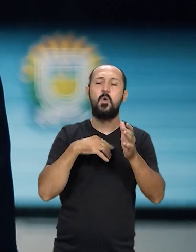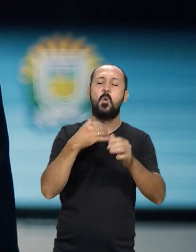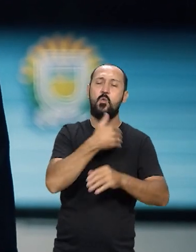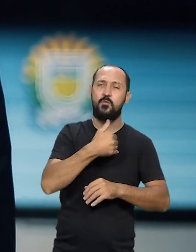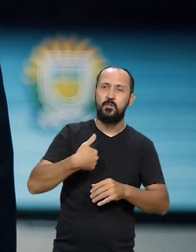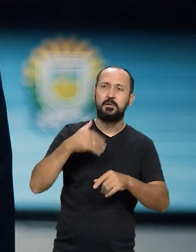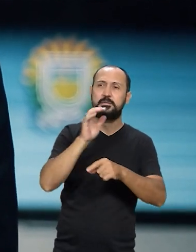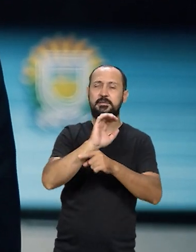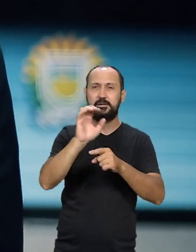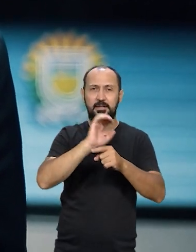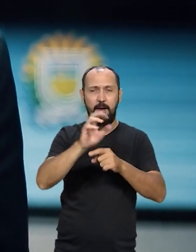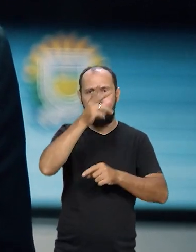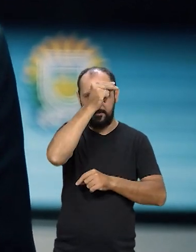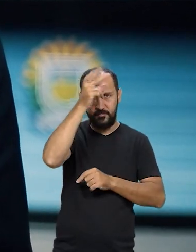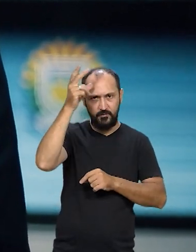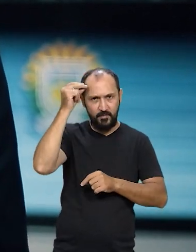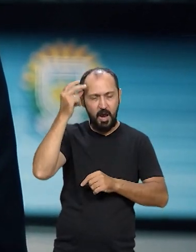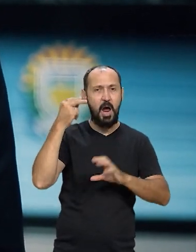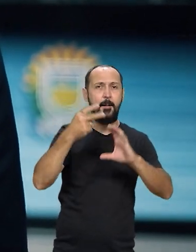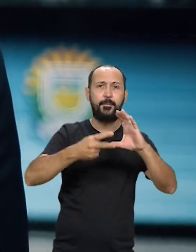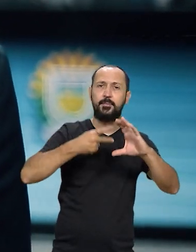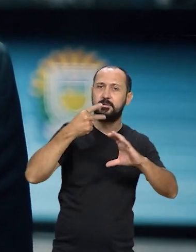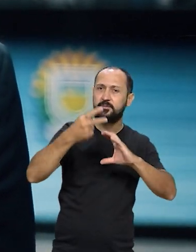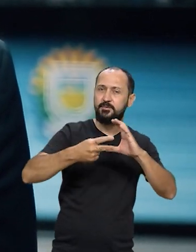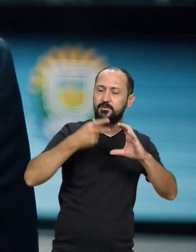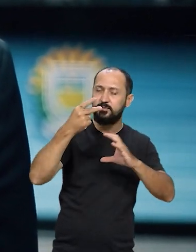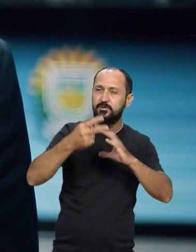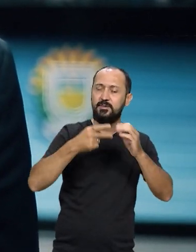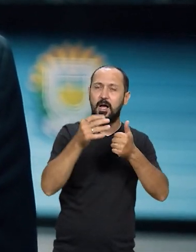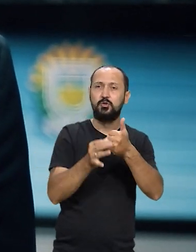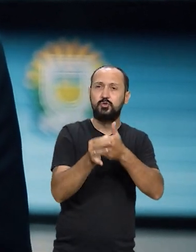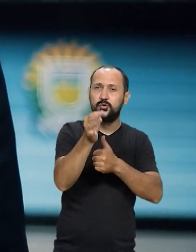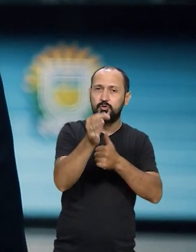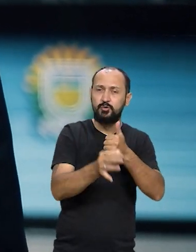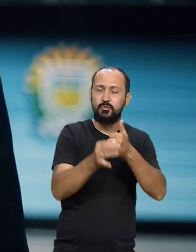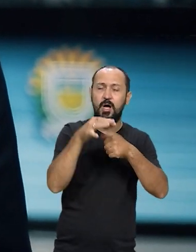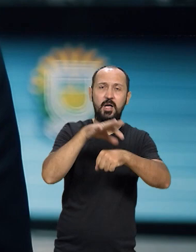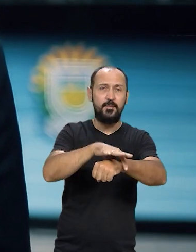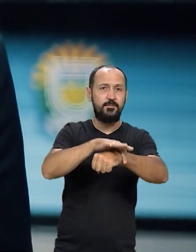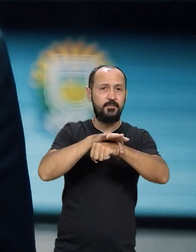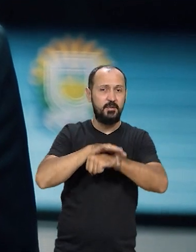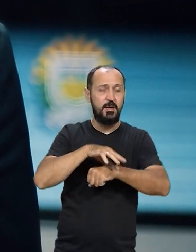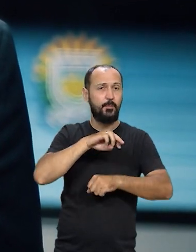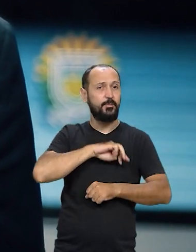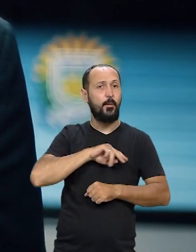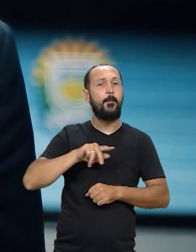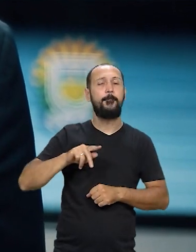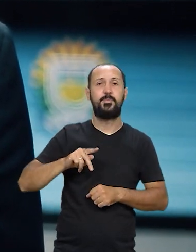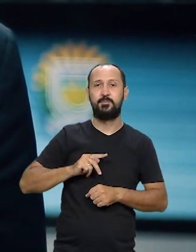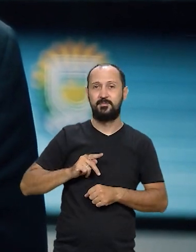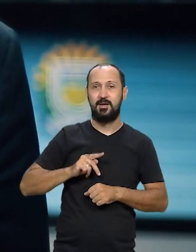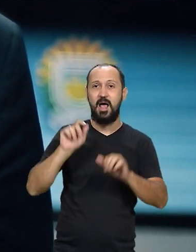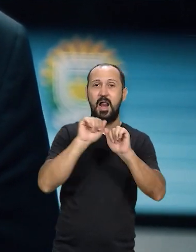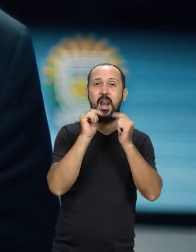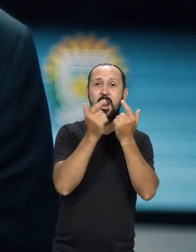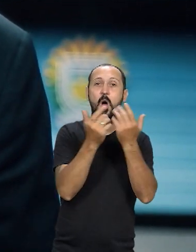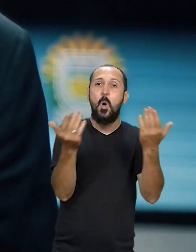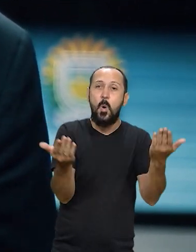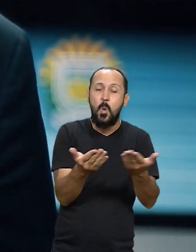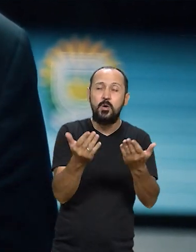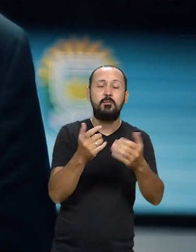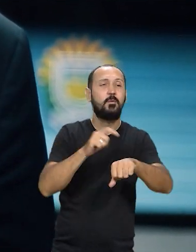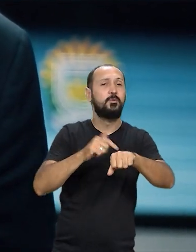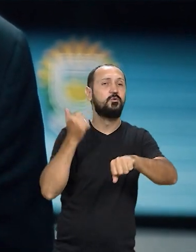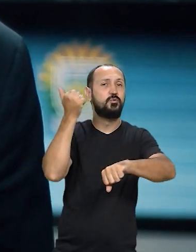governo do Estado, prefeituras, câmaras municipais, Tribunal de Justiça, Defensoria Pública e Ministério Público, a Alemes ocupa a posição